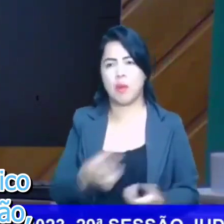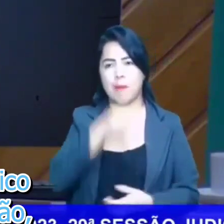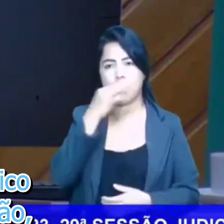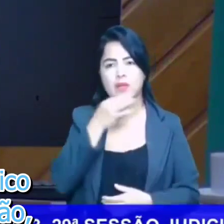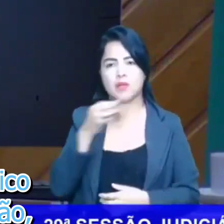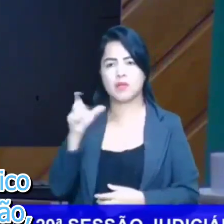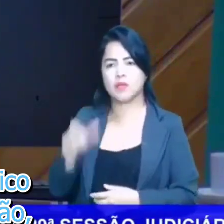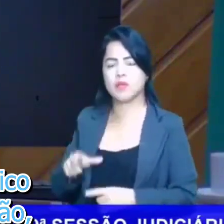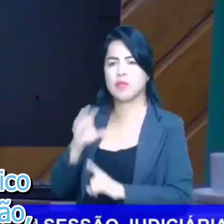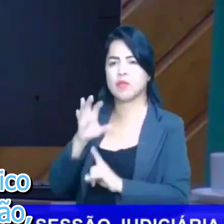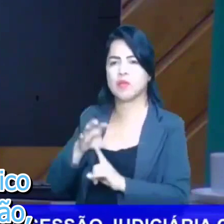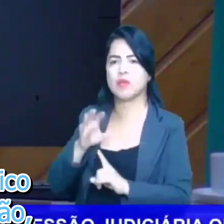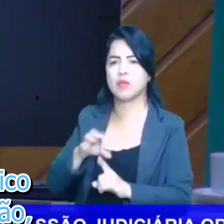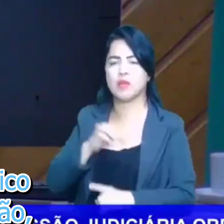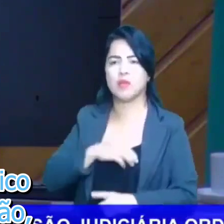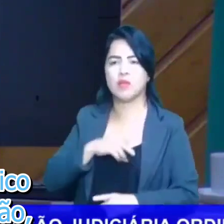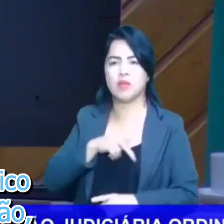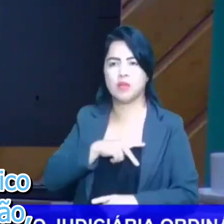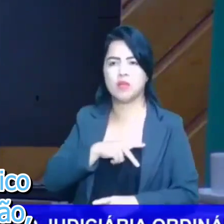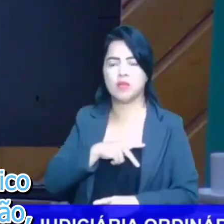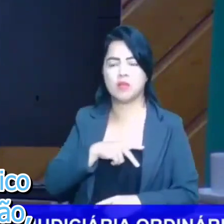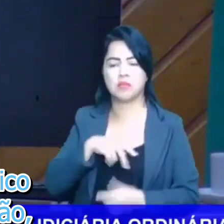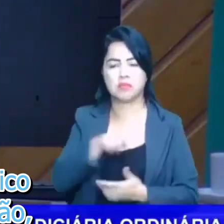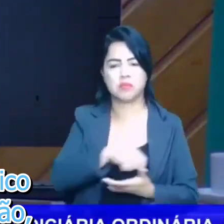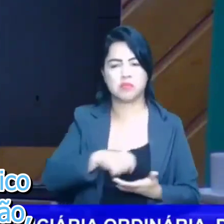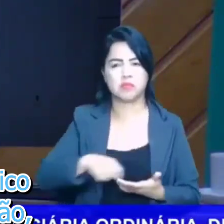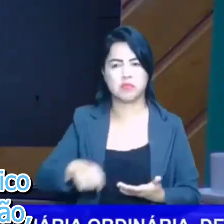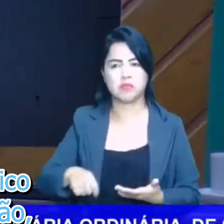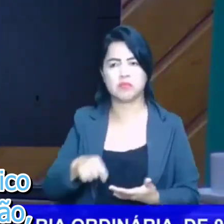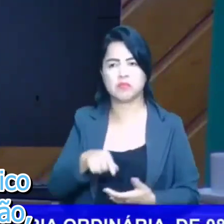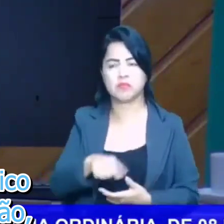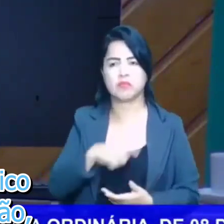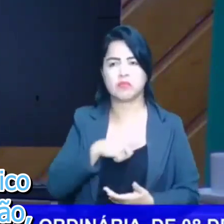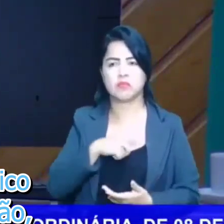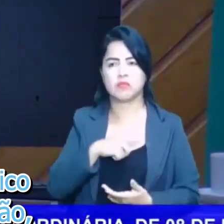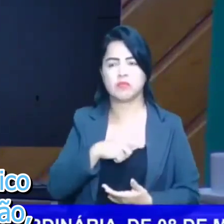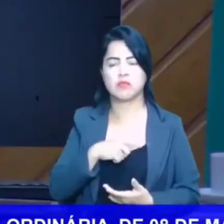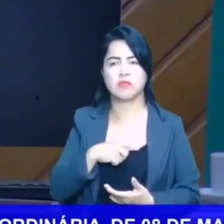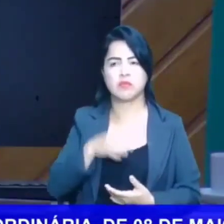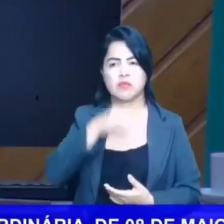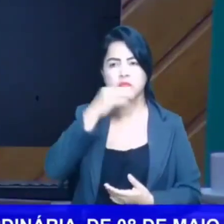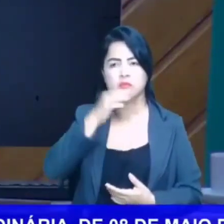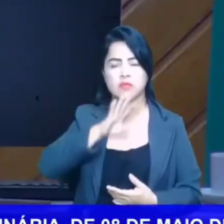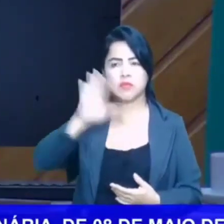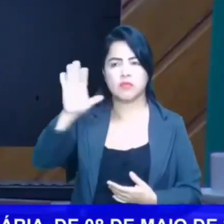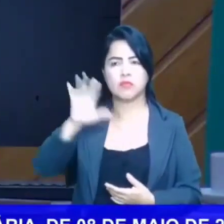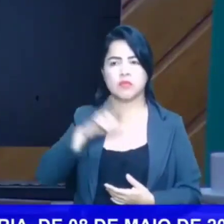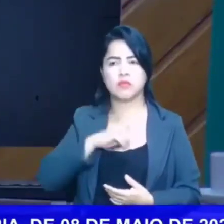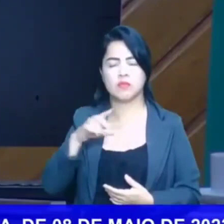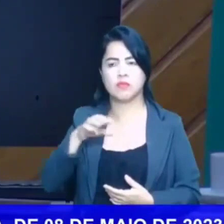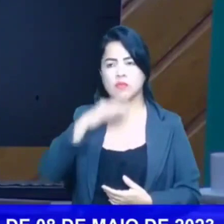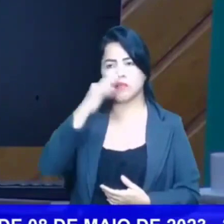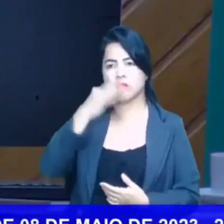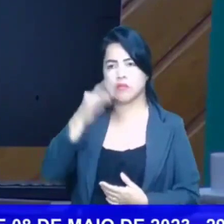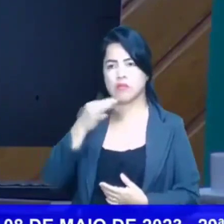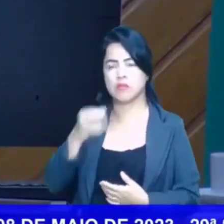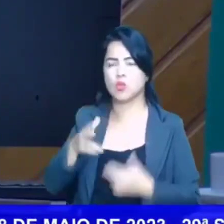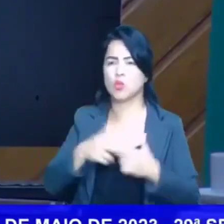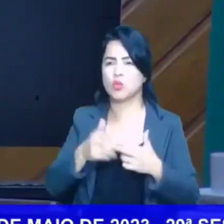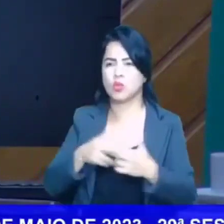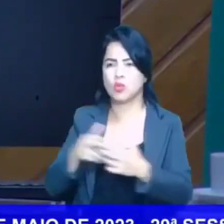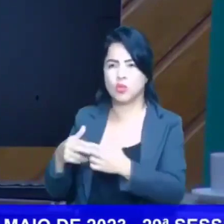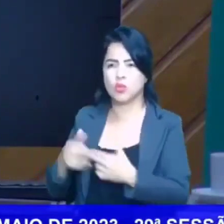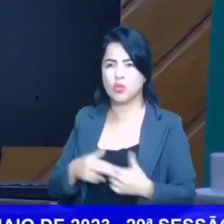de influencers. E como o Ministério Público Eleitoral transcreveu o julgado na sua manifestação, era uma hipótese em que havia utilização de